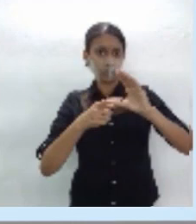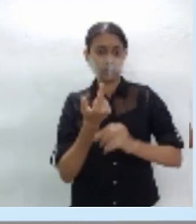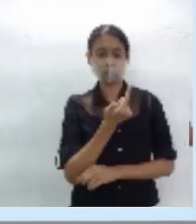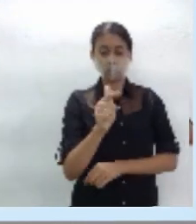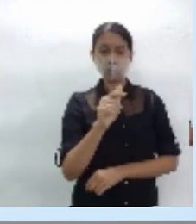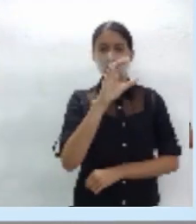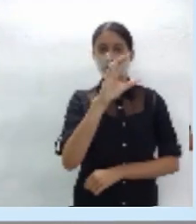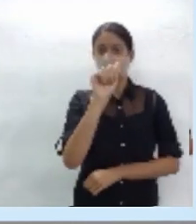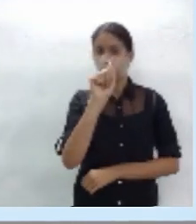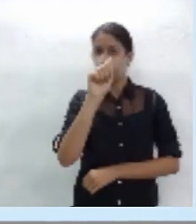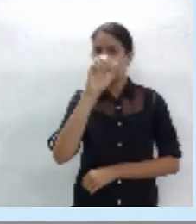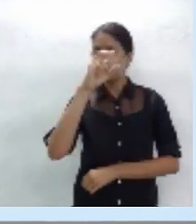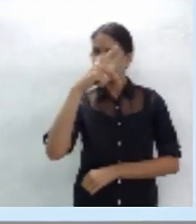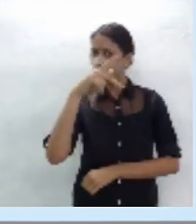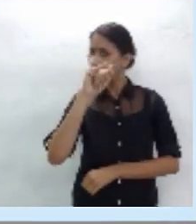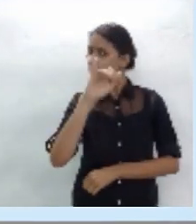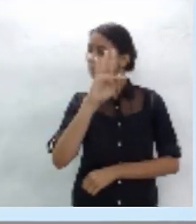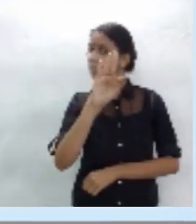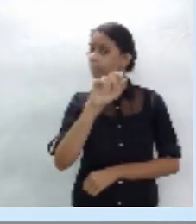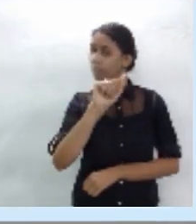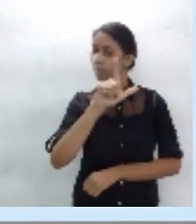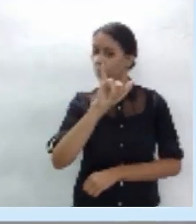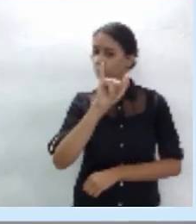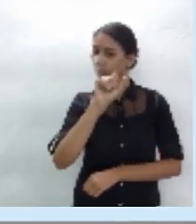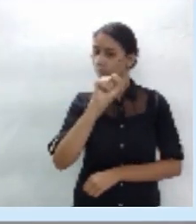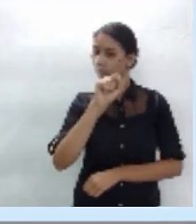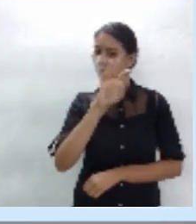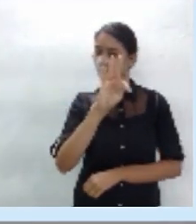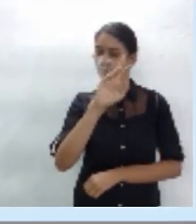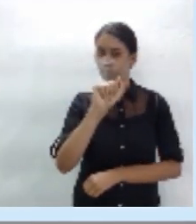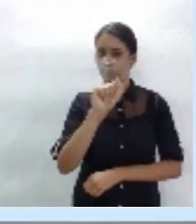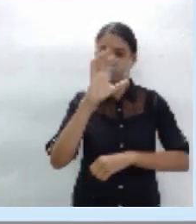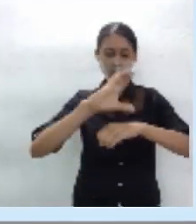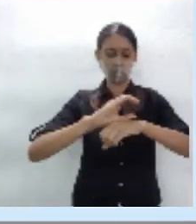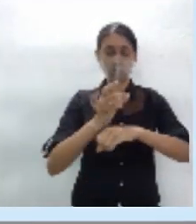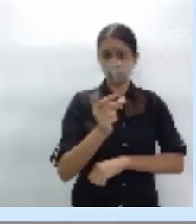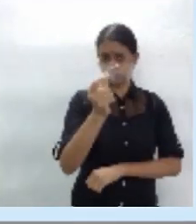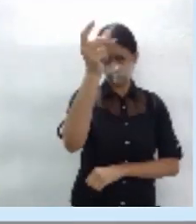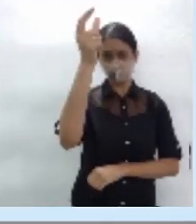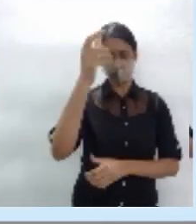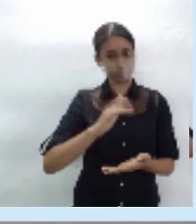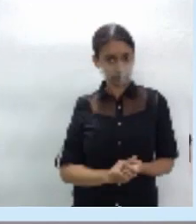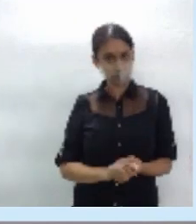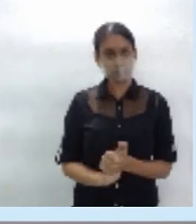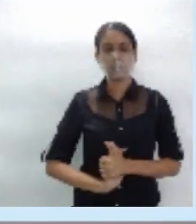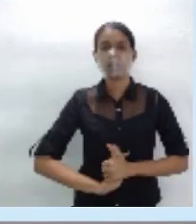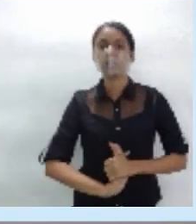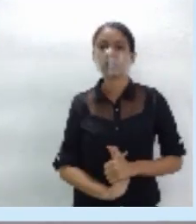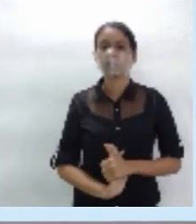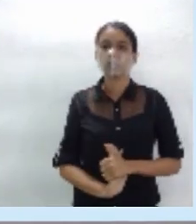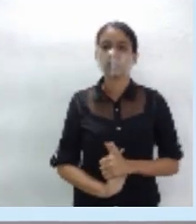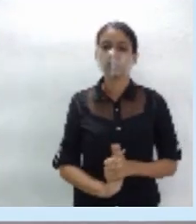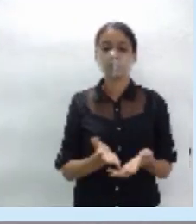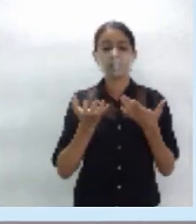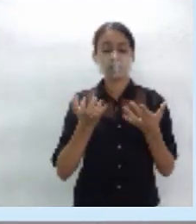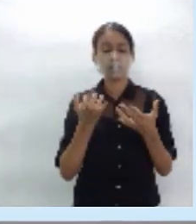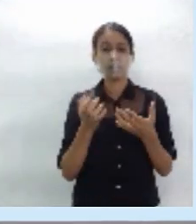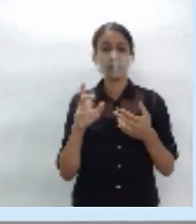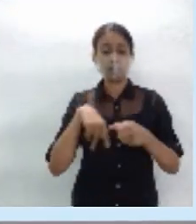acontecia? A União Soviética, por sua vez, queria que esses países que estavam se tornando independentes,